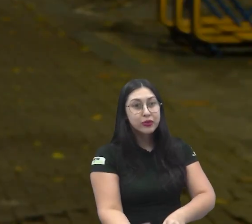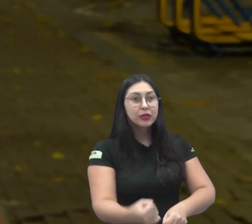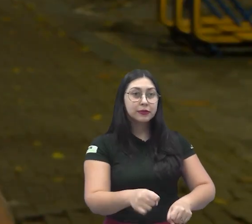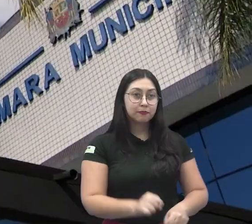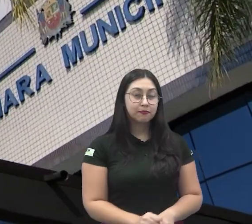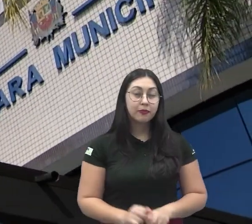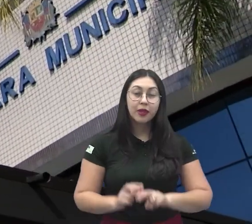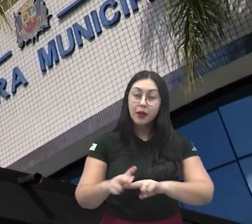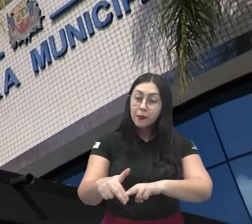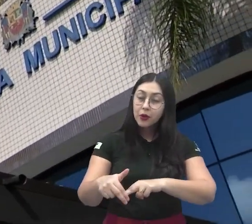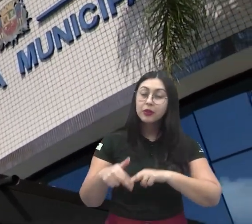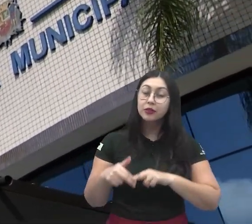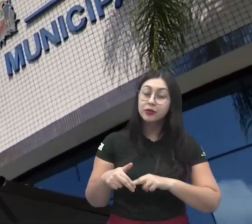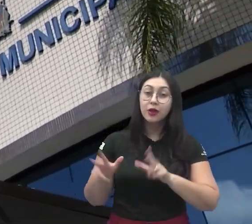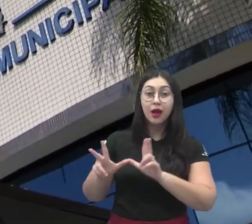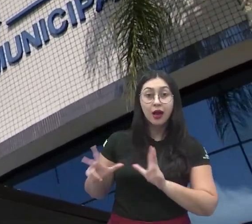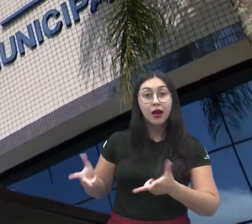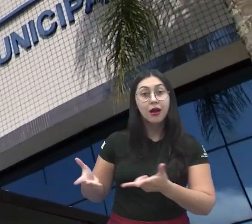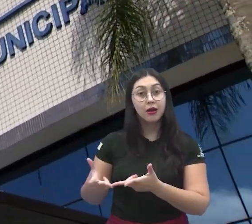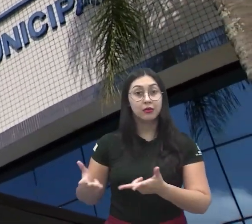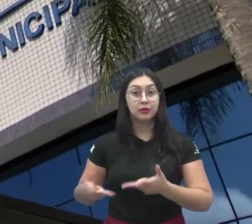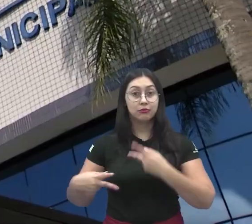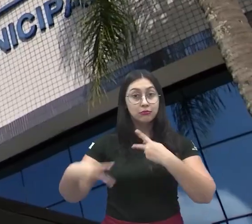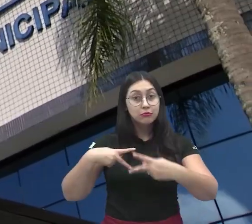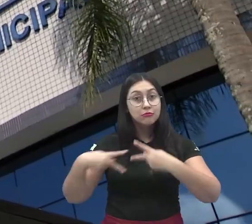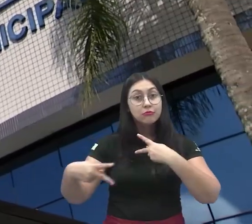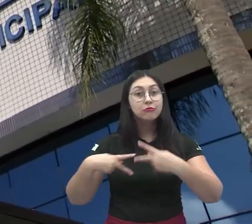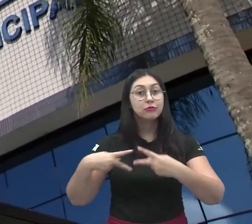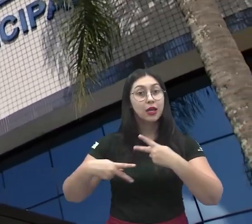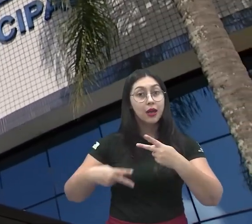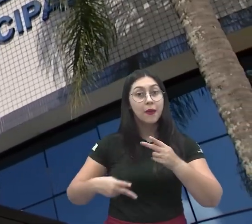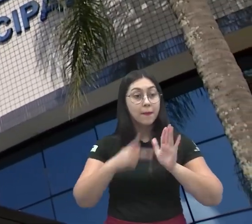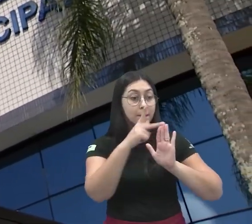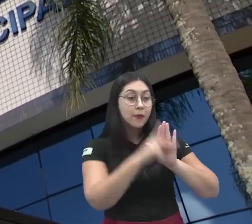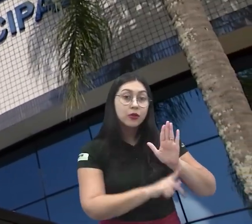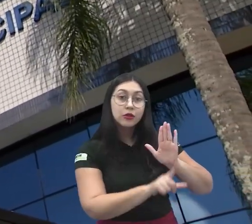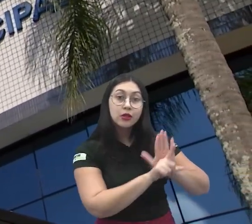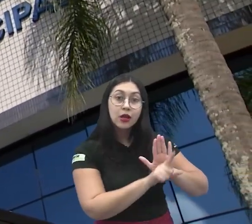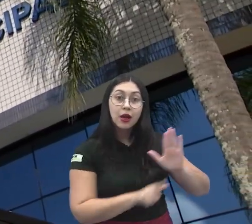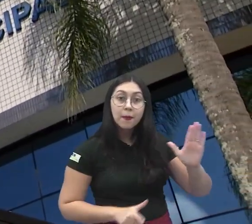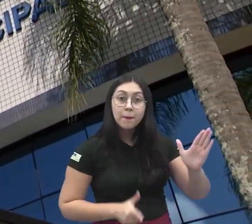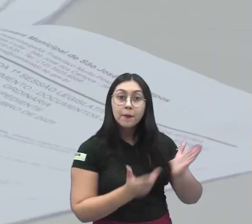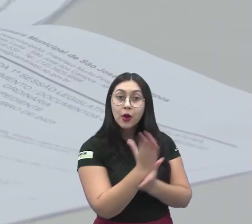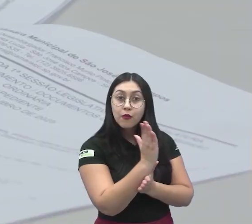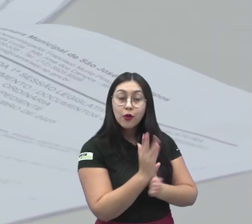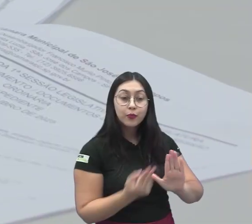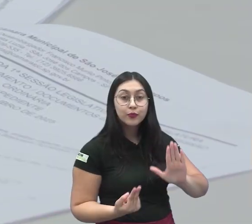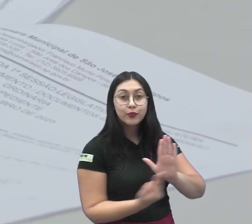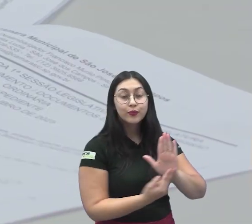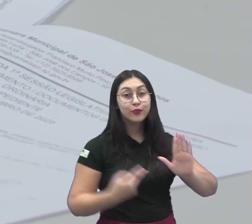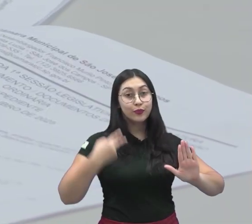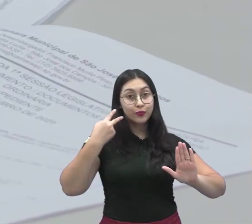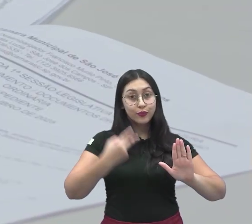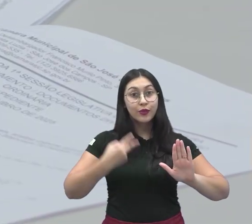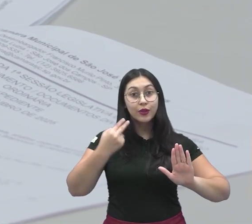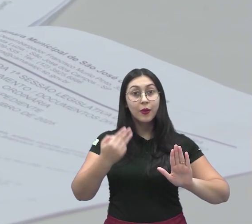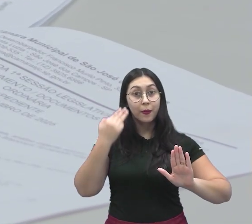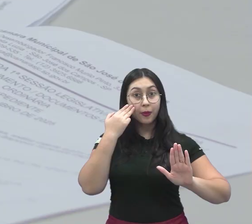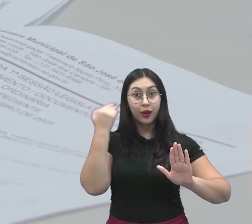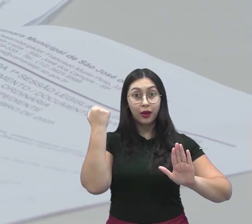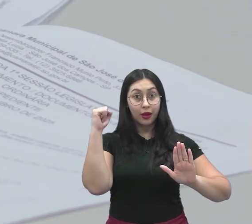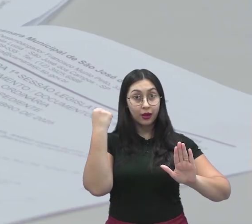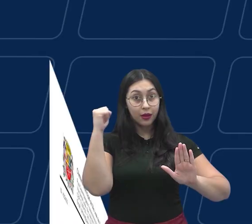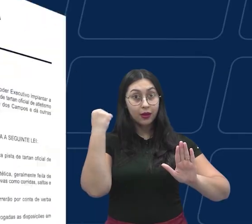das calçadas. Foi com base nessas demandas que a Câmara de São José dos Campos aprovou um projeto de lei do vereador Marcão